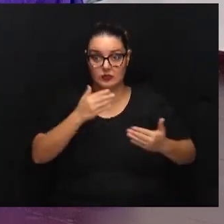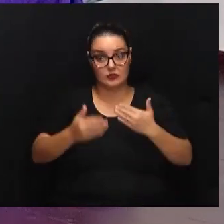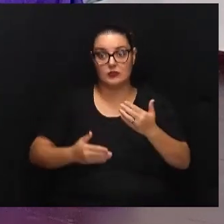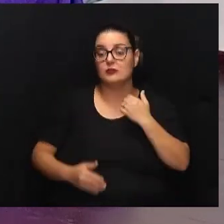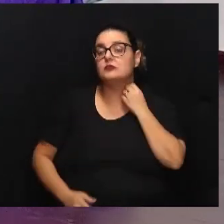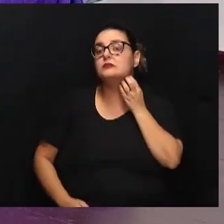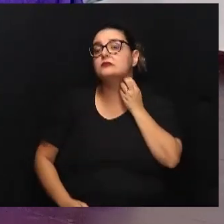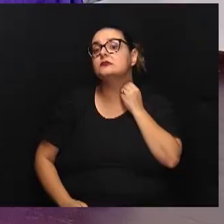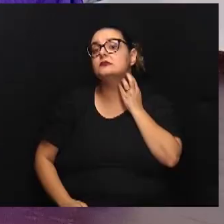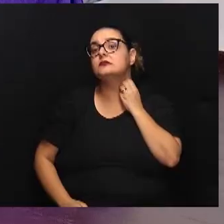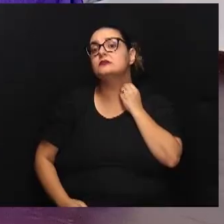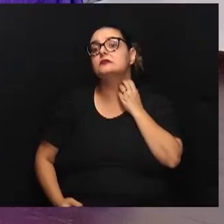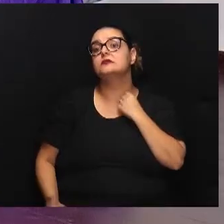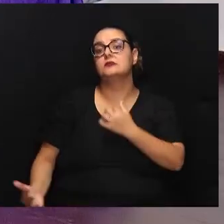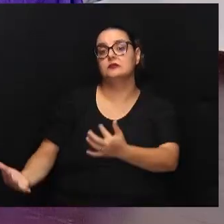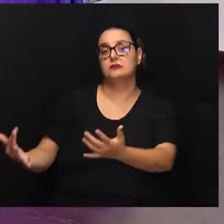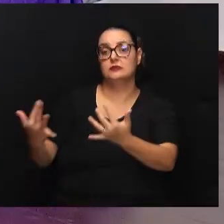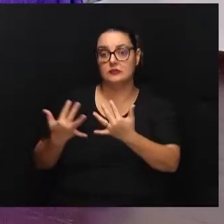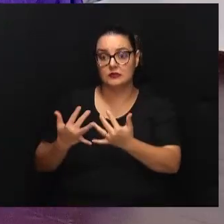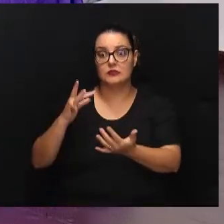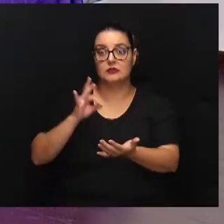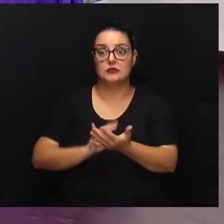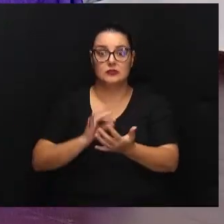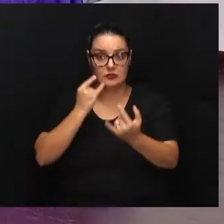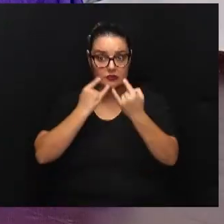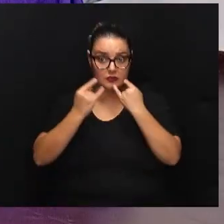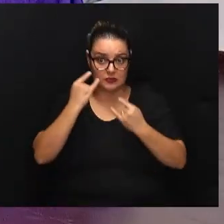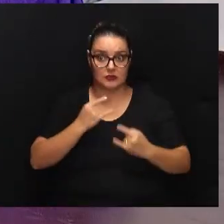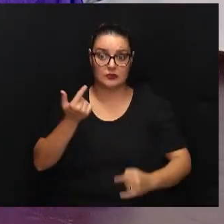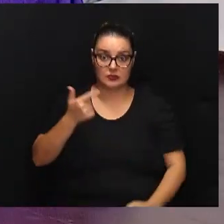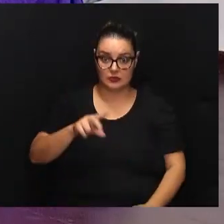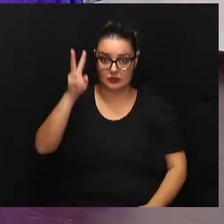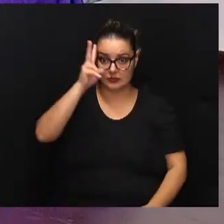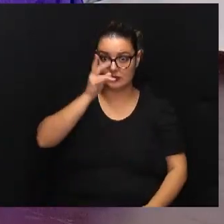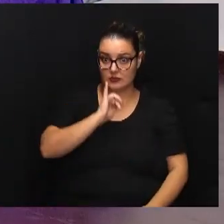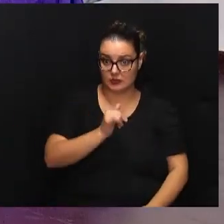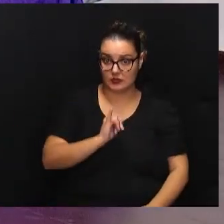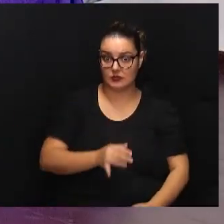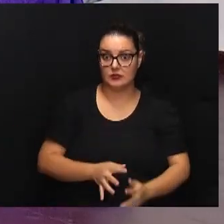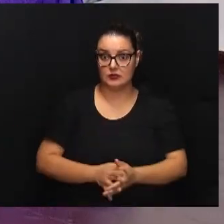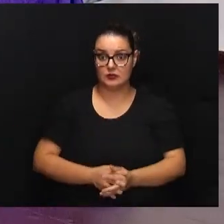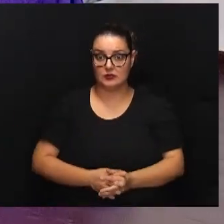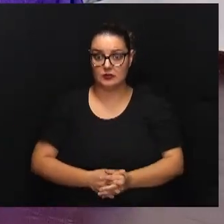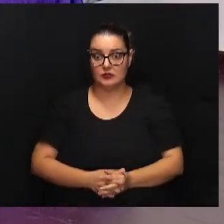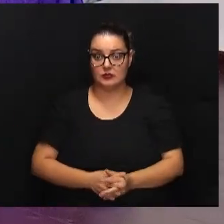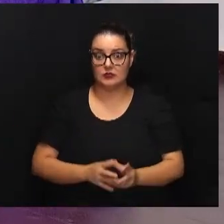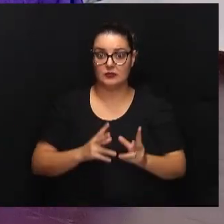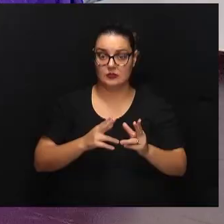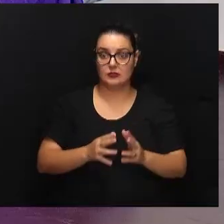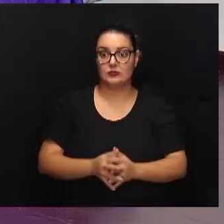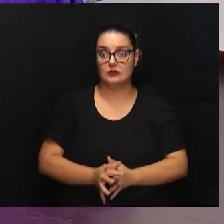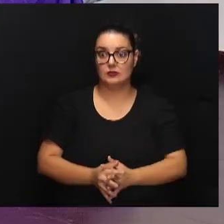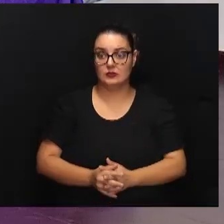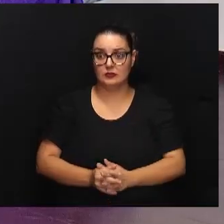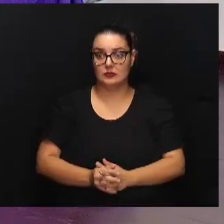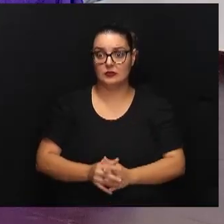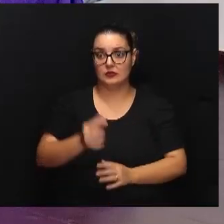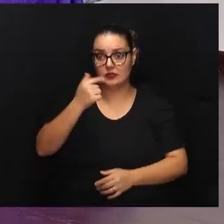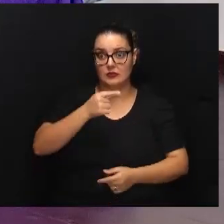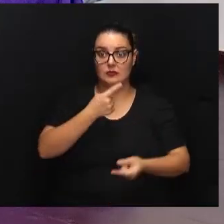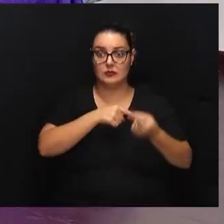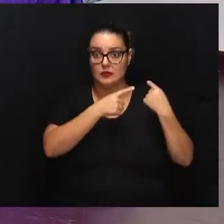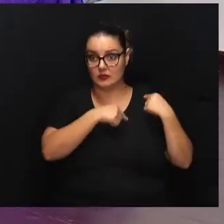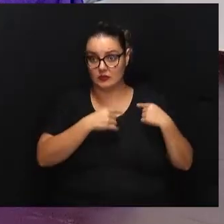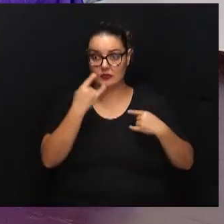se interessarem em continuar contando essa história, né? Assim como eu e tantas outras pessoas se interessaram em continuar